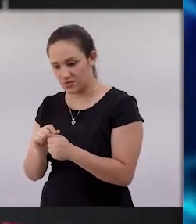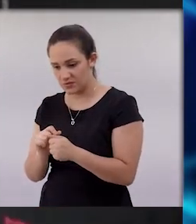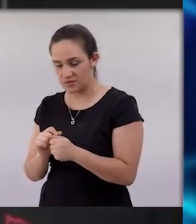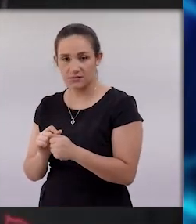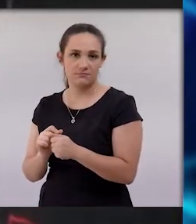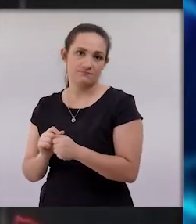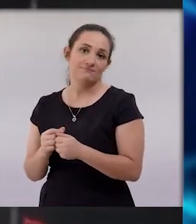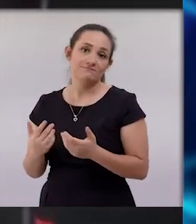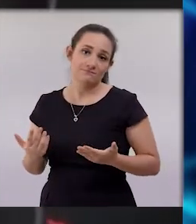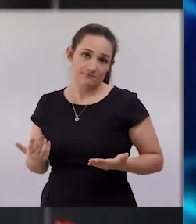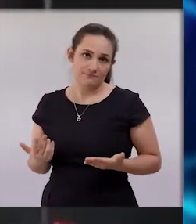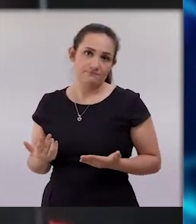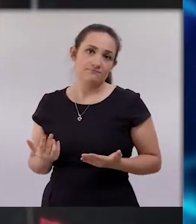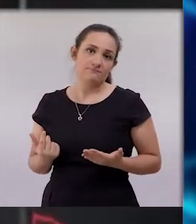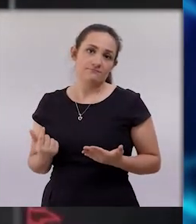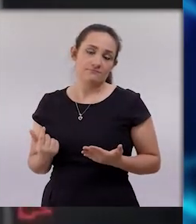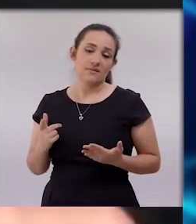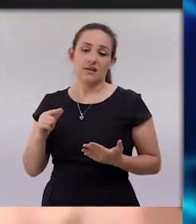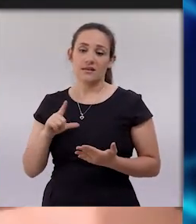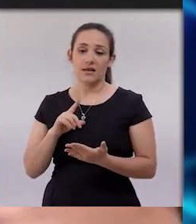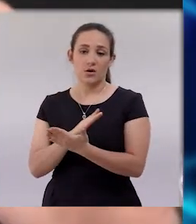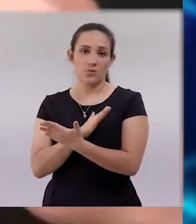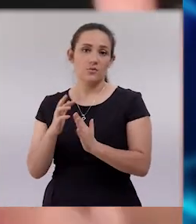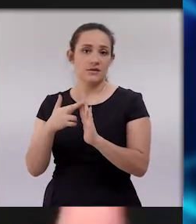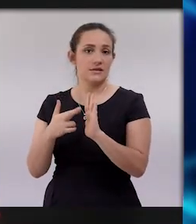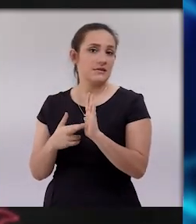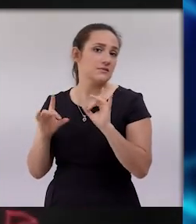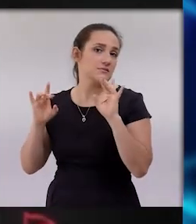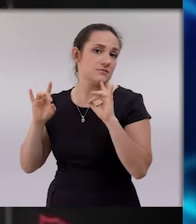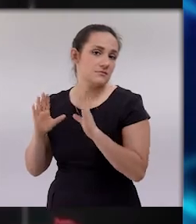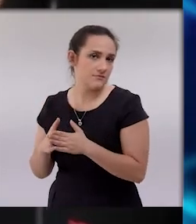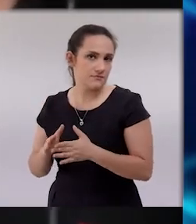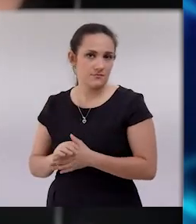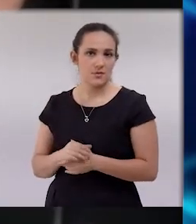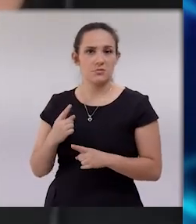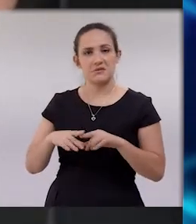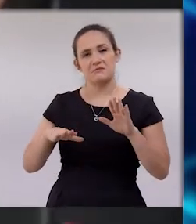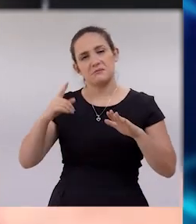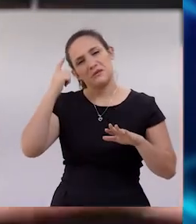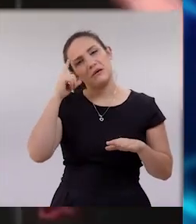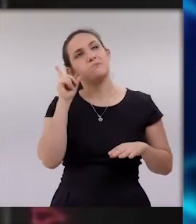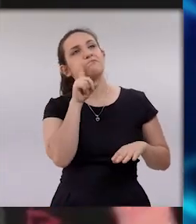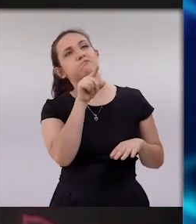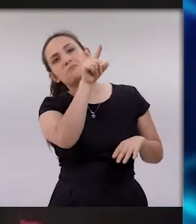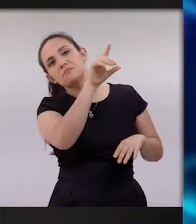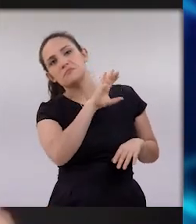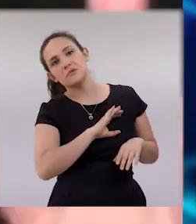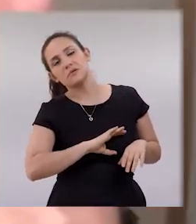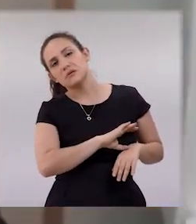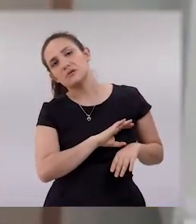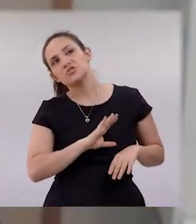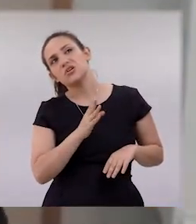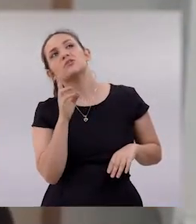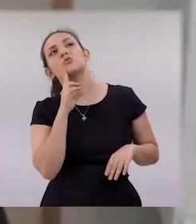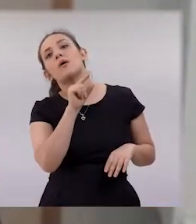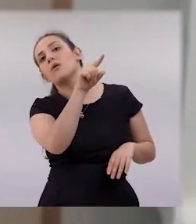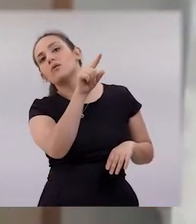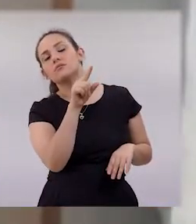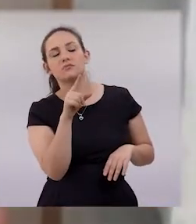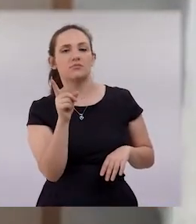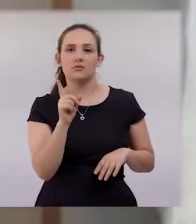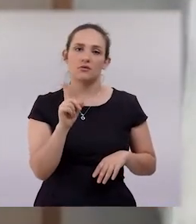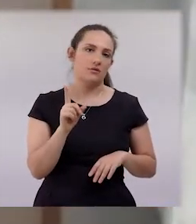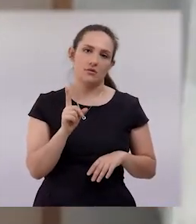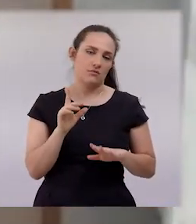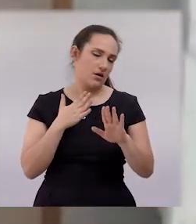conjunto. Então são coisas muito específicas. A gente acha, não, nos Estados Unidos, Canadá, isso já se faz. Não, não é assim. Não